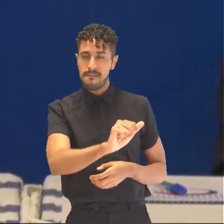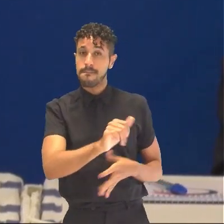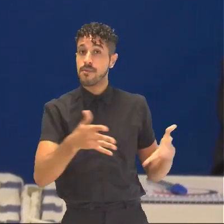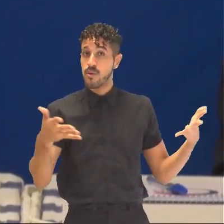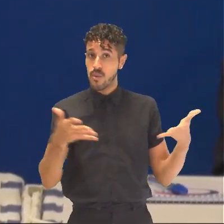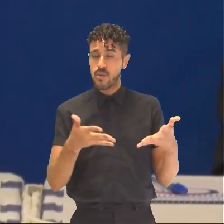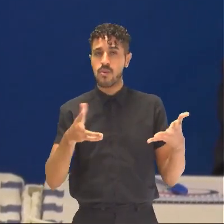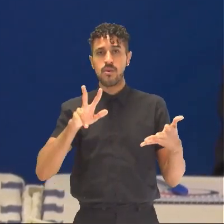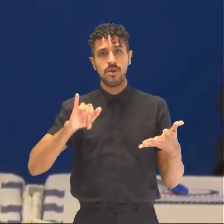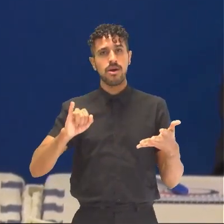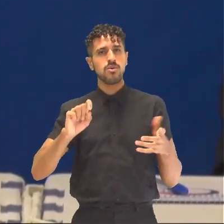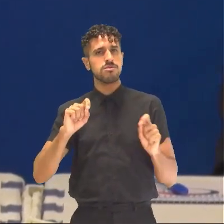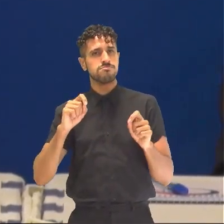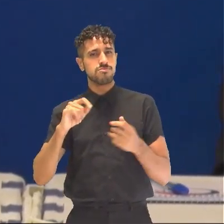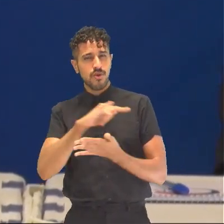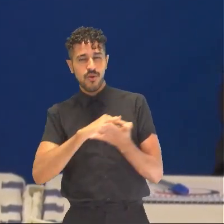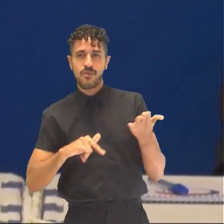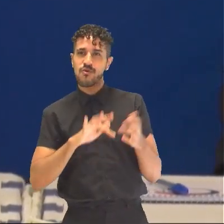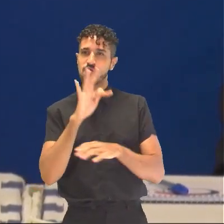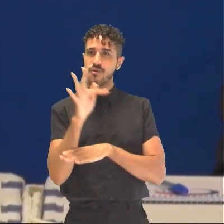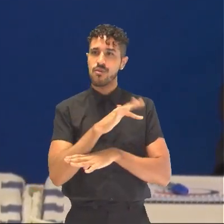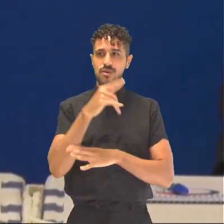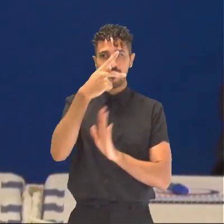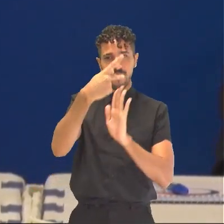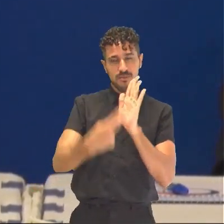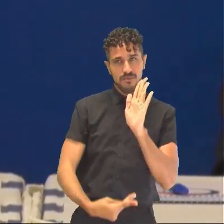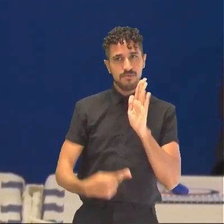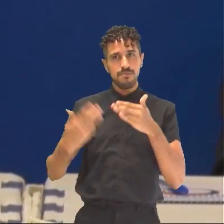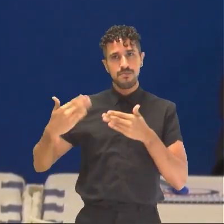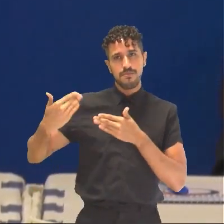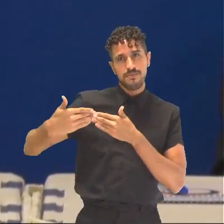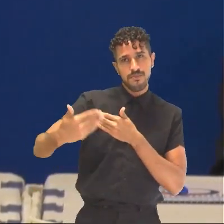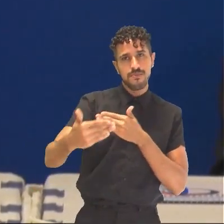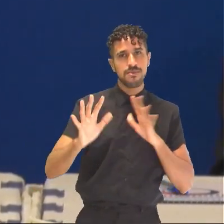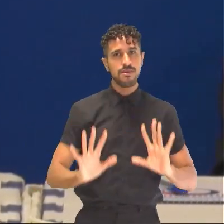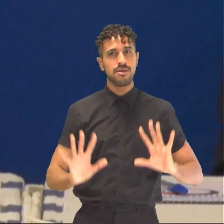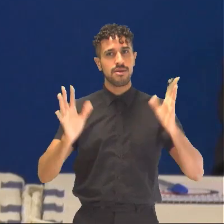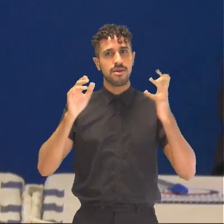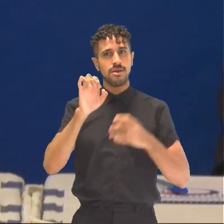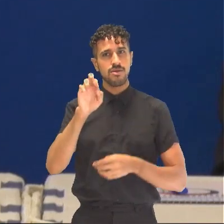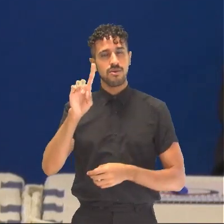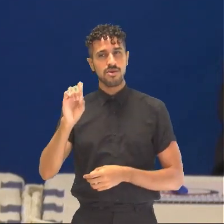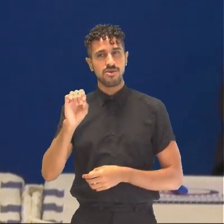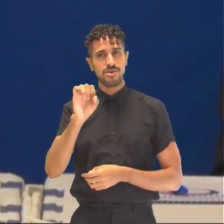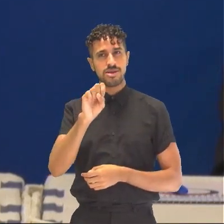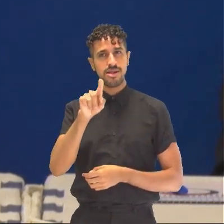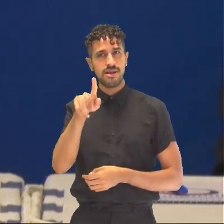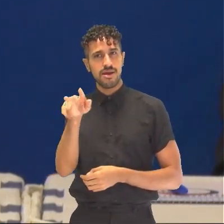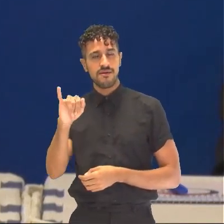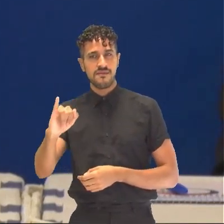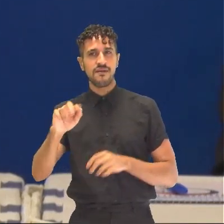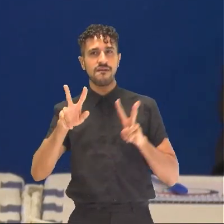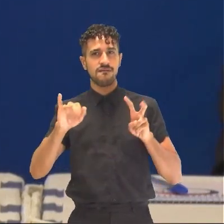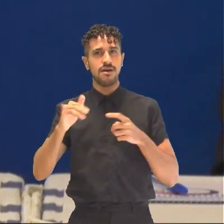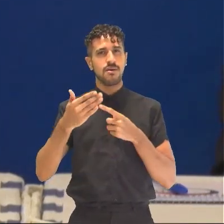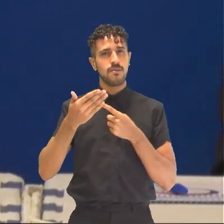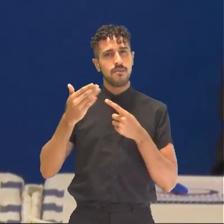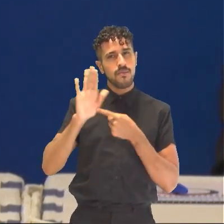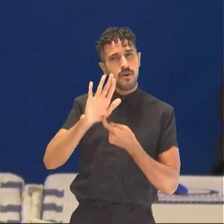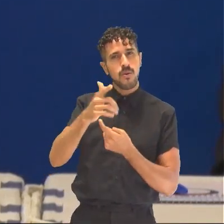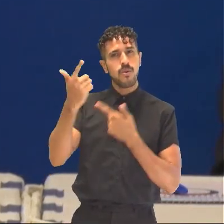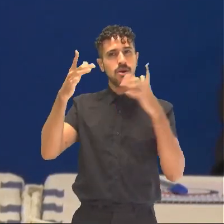hoje será a formalização desse projeto e ao longo do evento o Eduardo Salenave trará outros